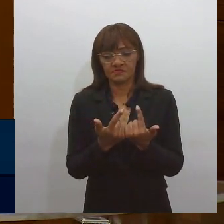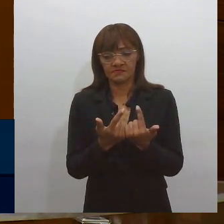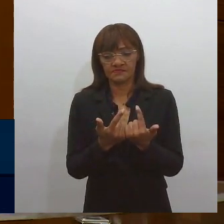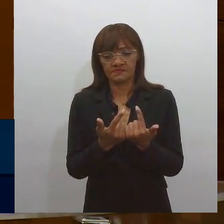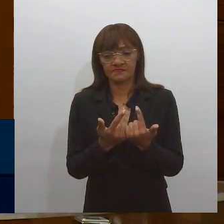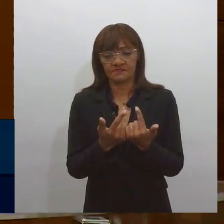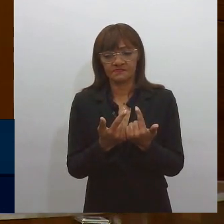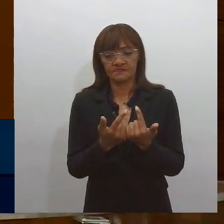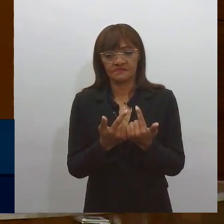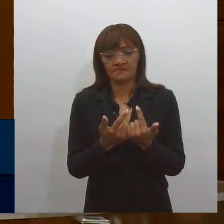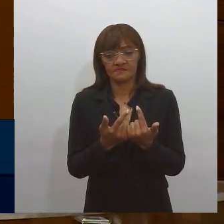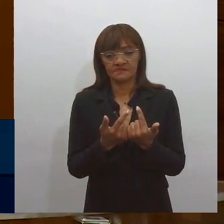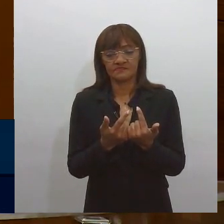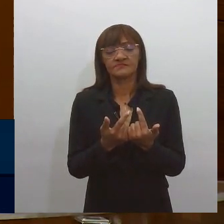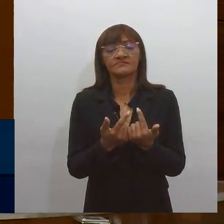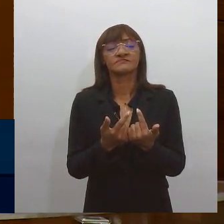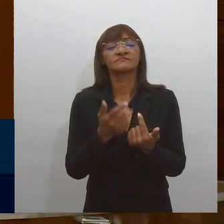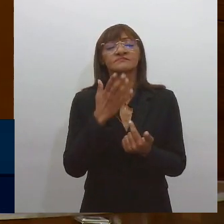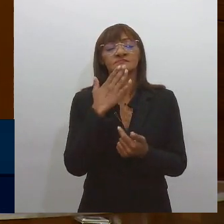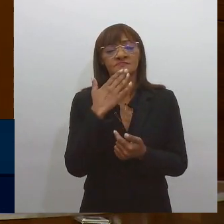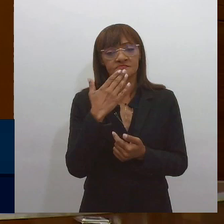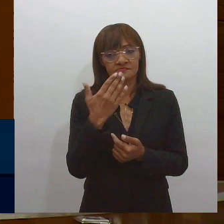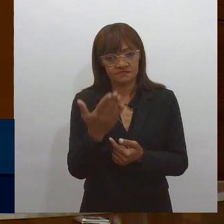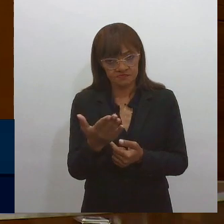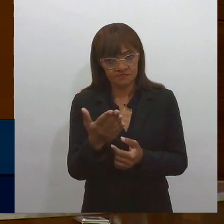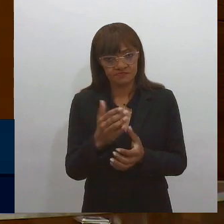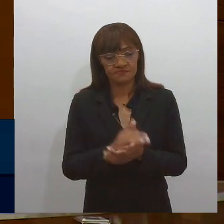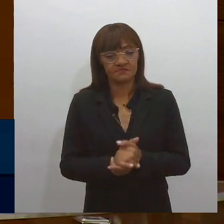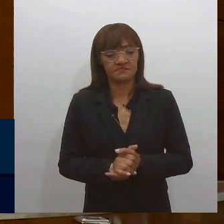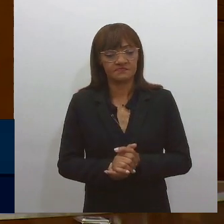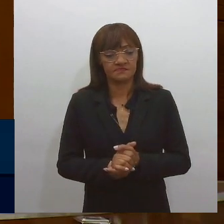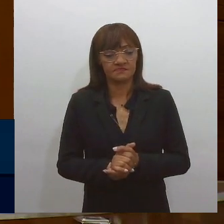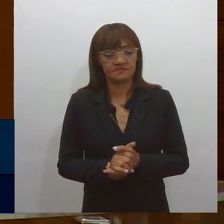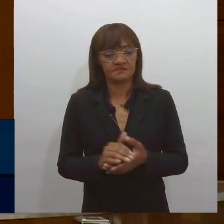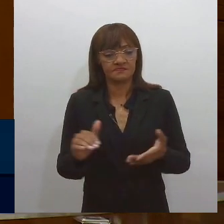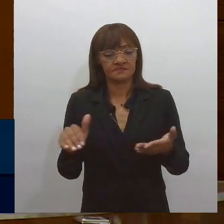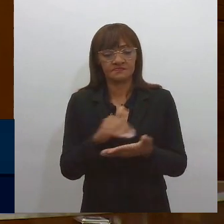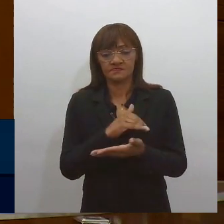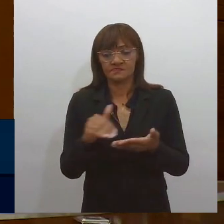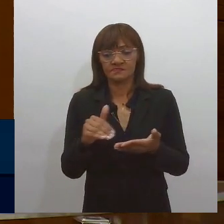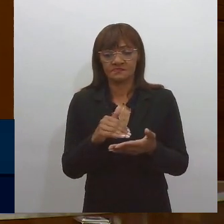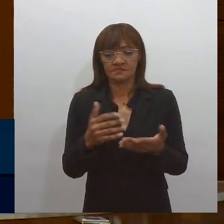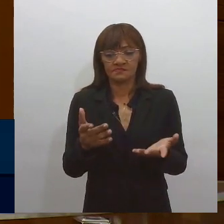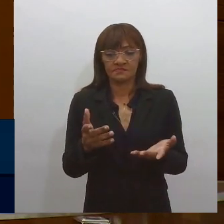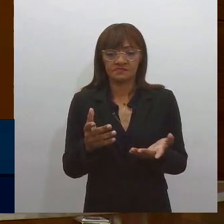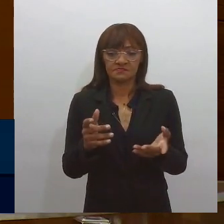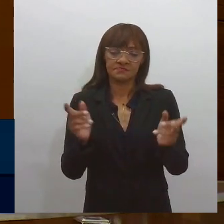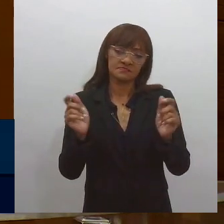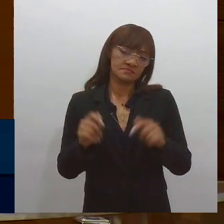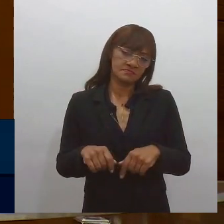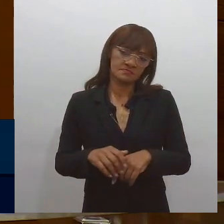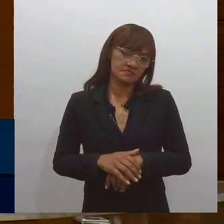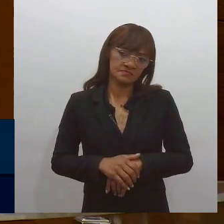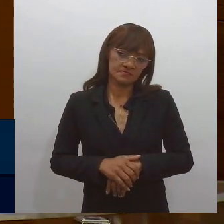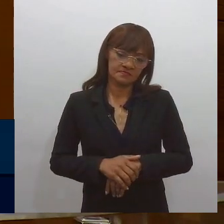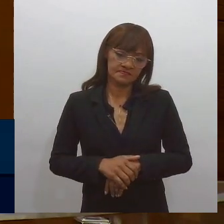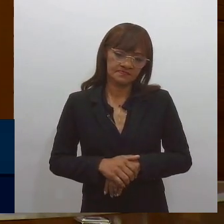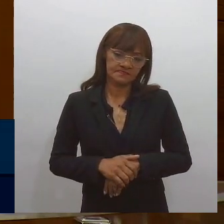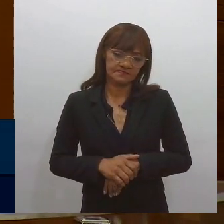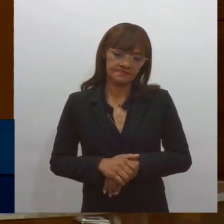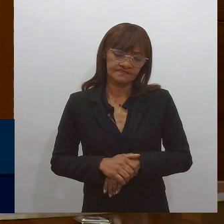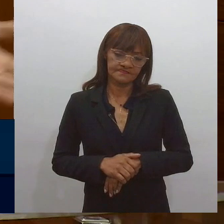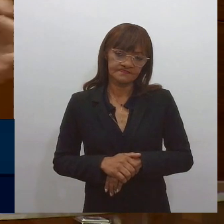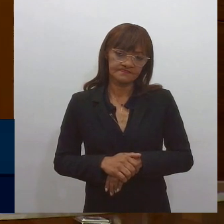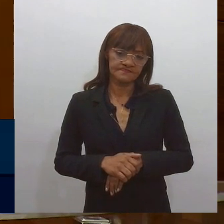requerer ao secretário Jorginho que ele possa pelo menos atender o que o deputado George